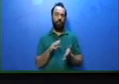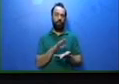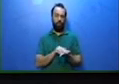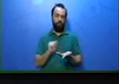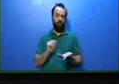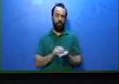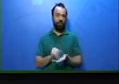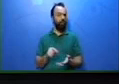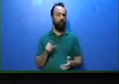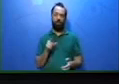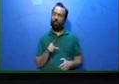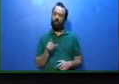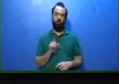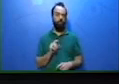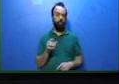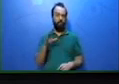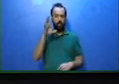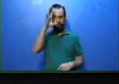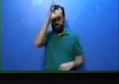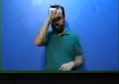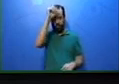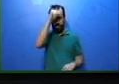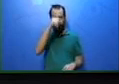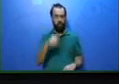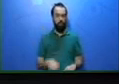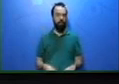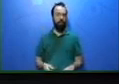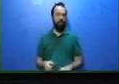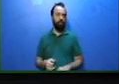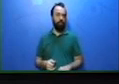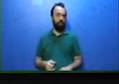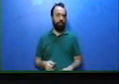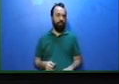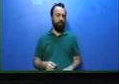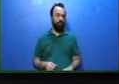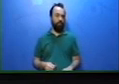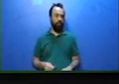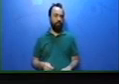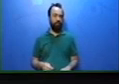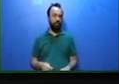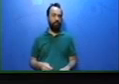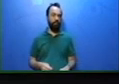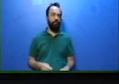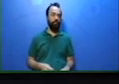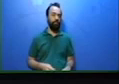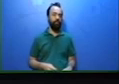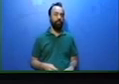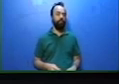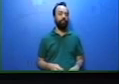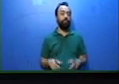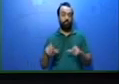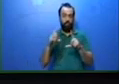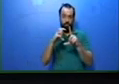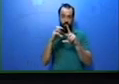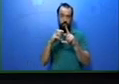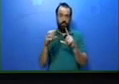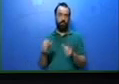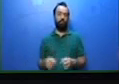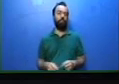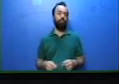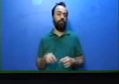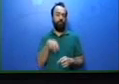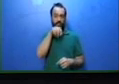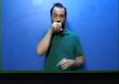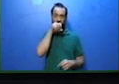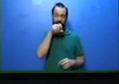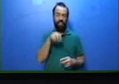né? E ele ainda se achou no direito de ir reclamar, né? Aqui tem mais uma da